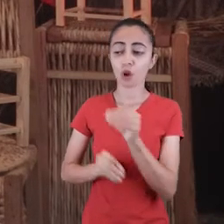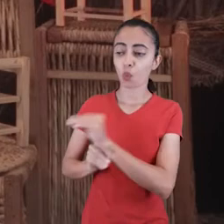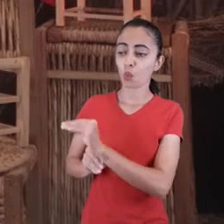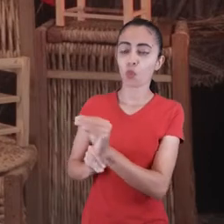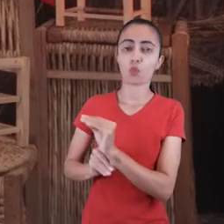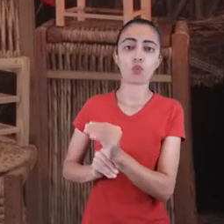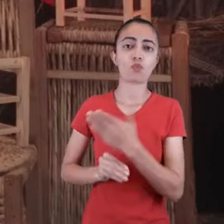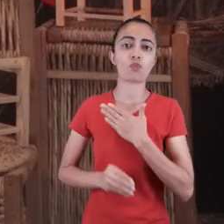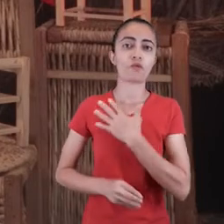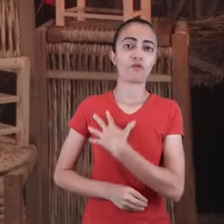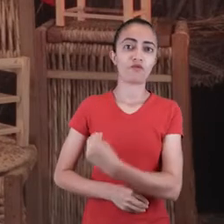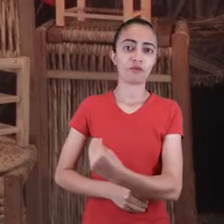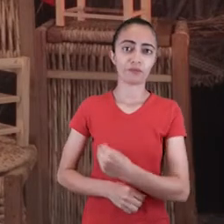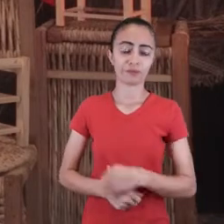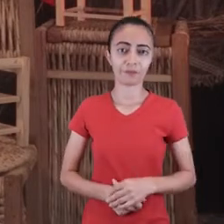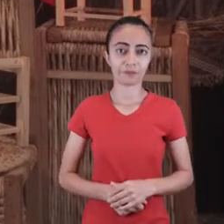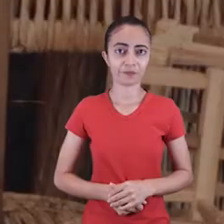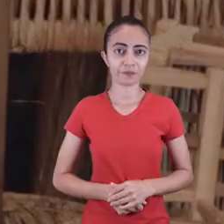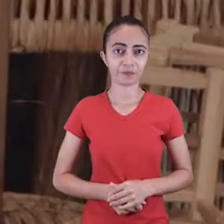do meu filho.